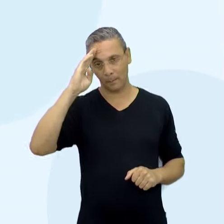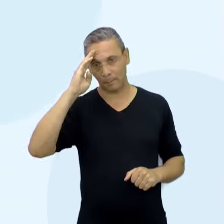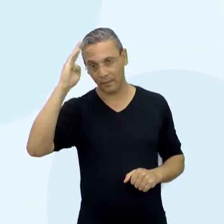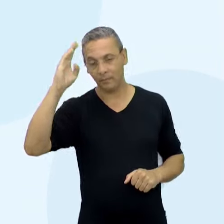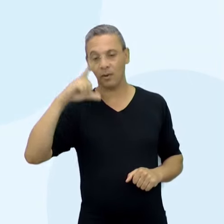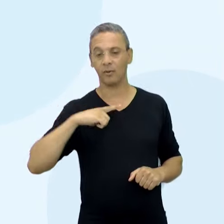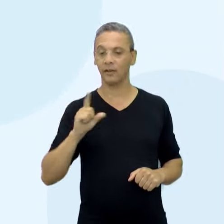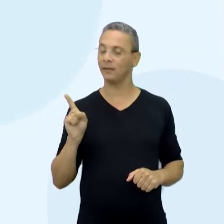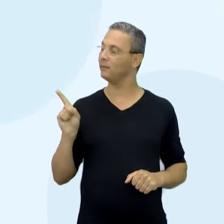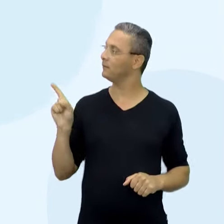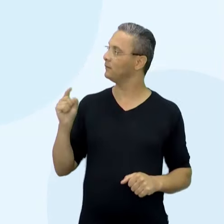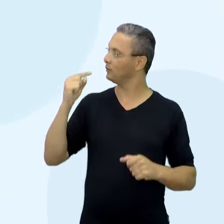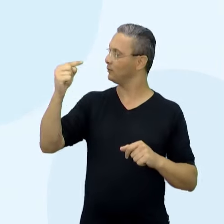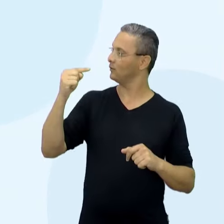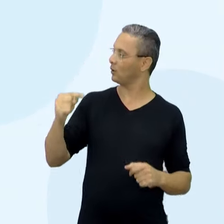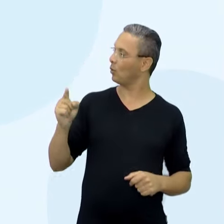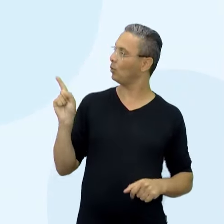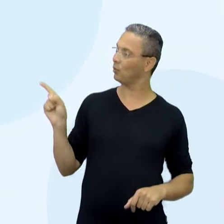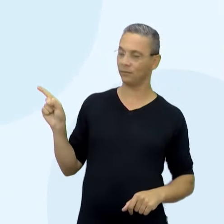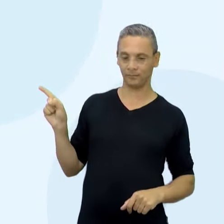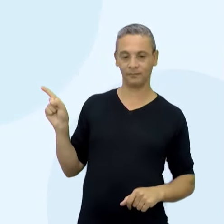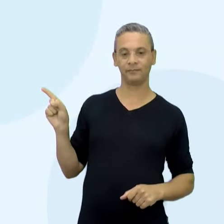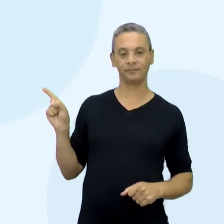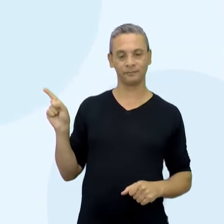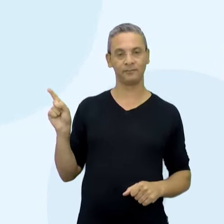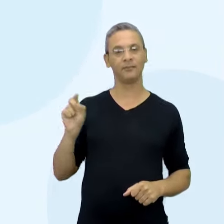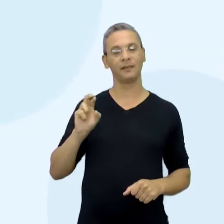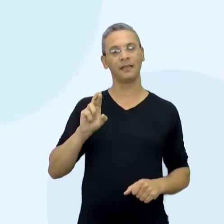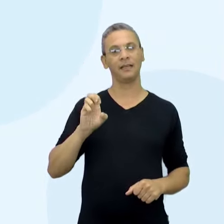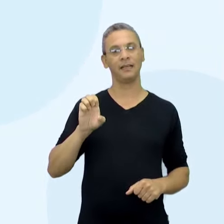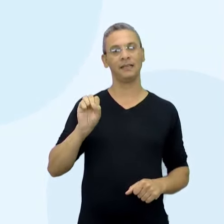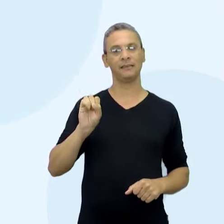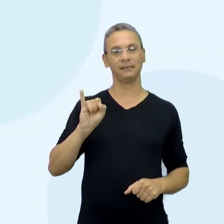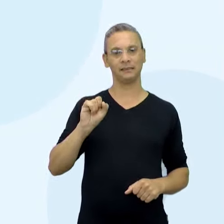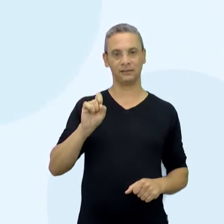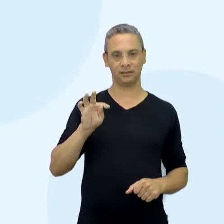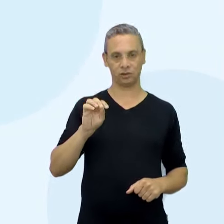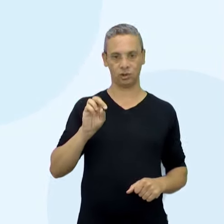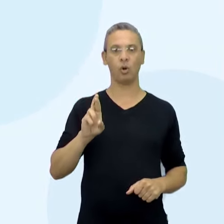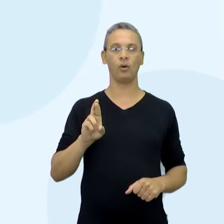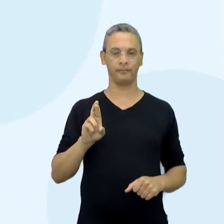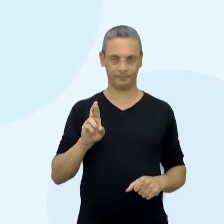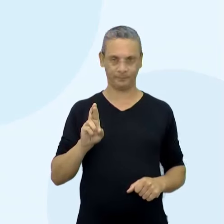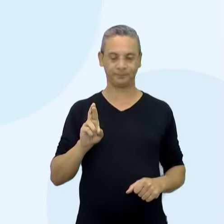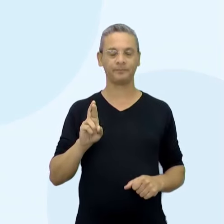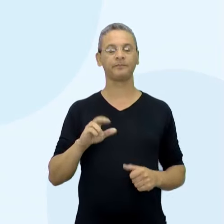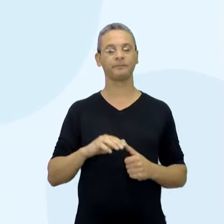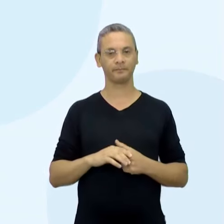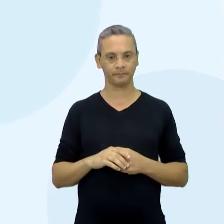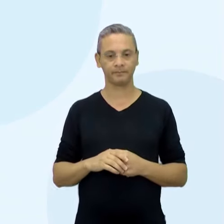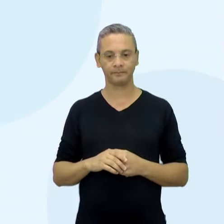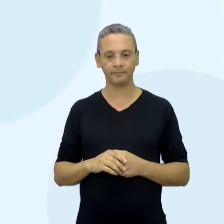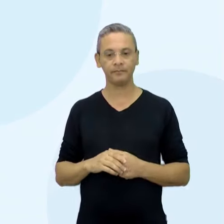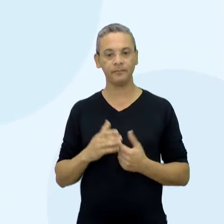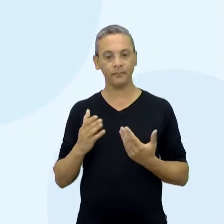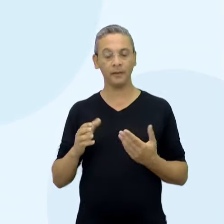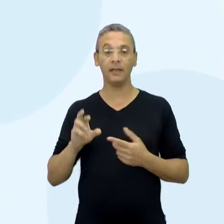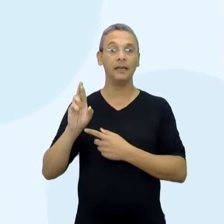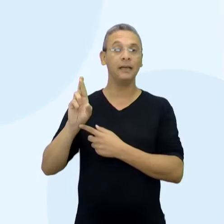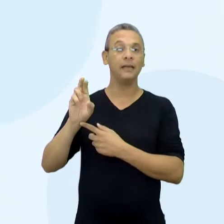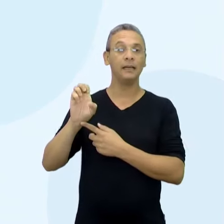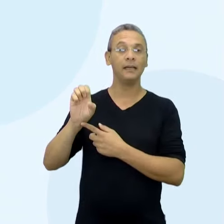mais frequência é essa simbologia aqui, também que você encontra em circuitos elétricos. O